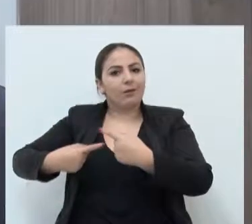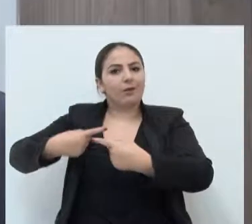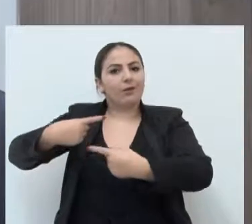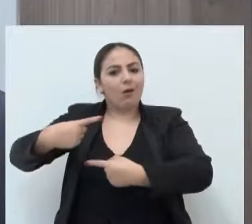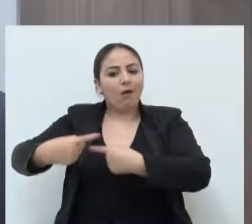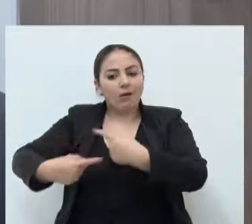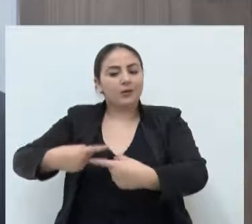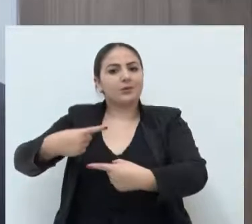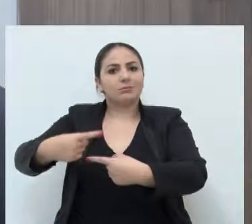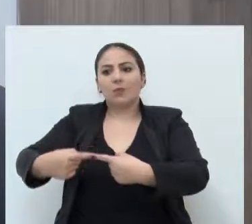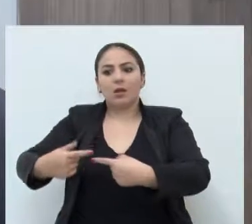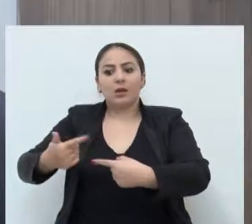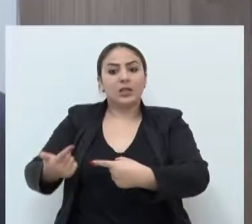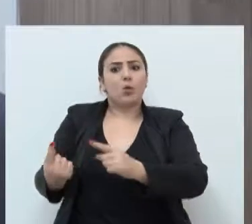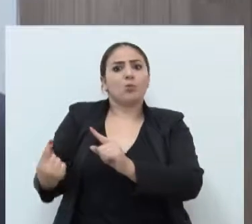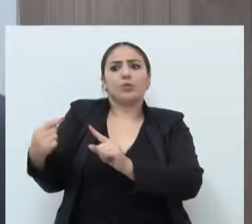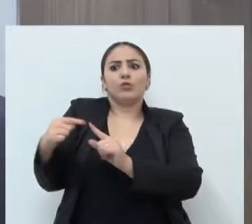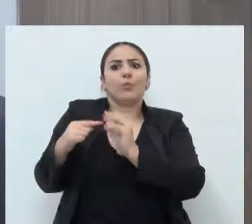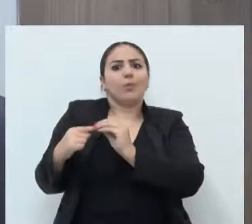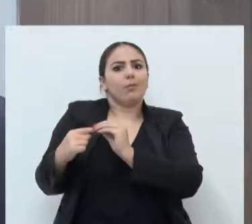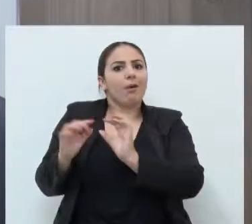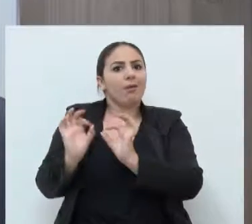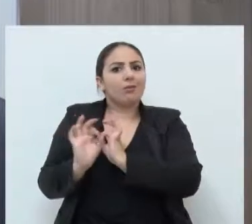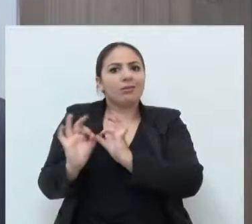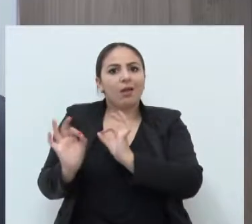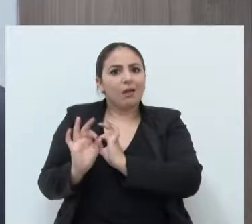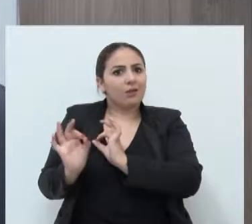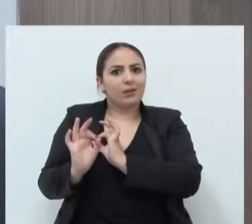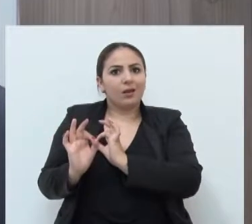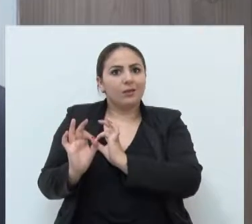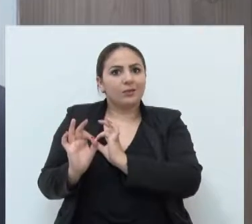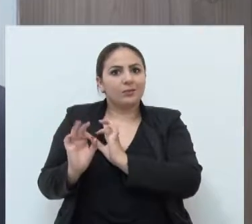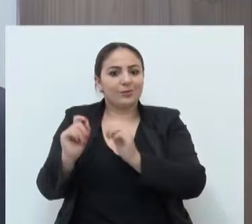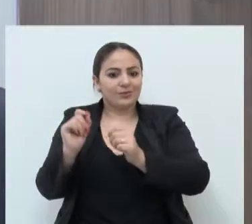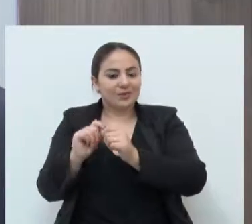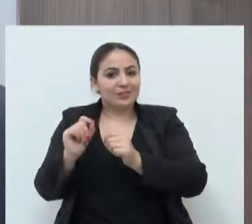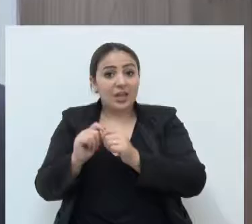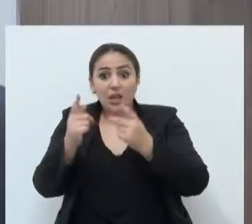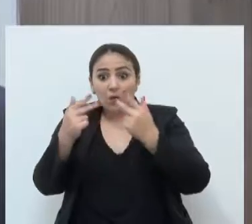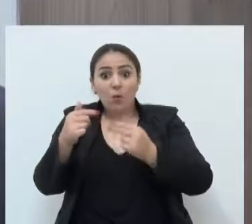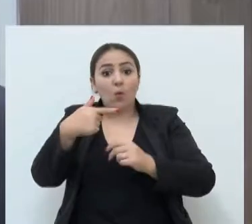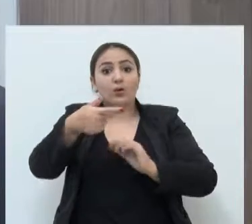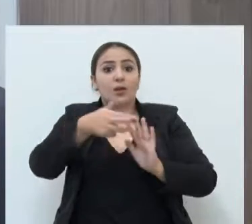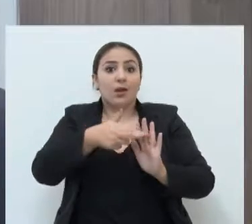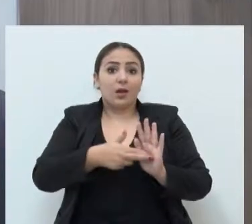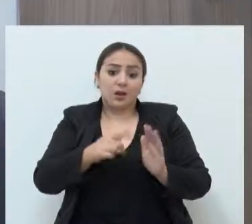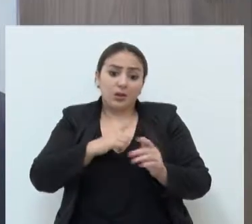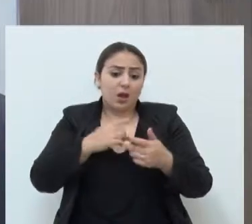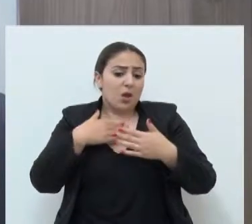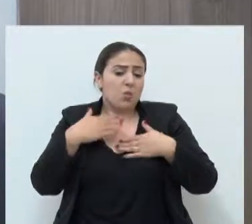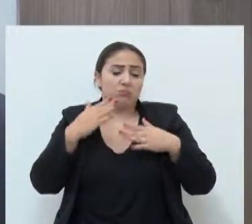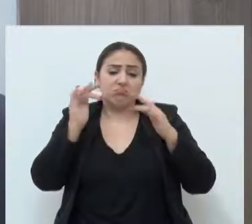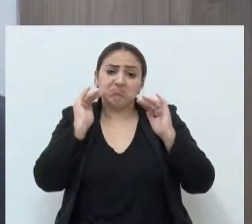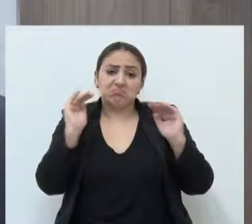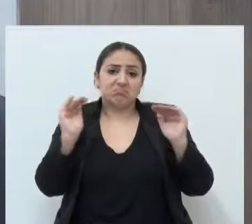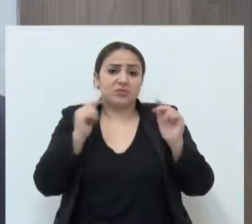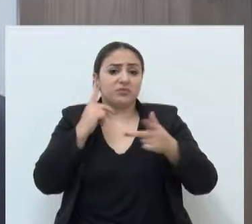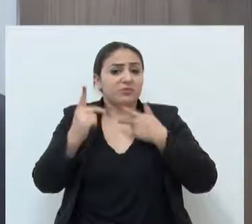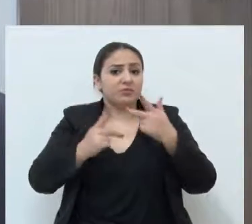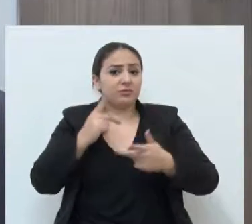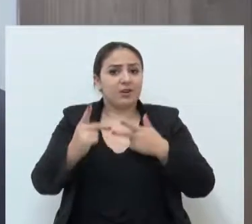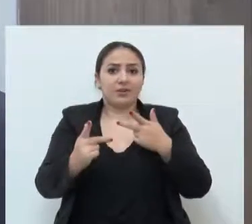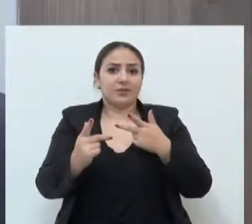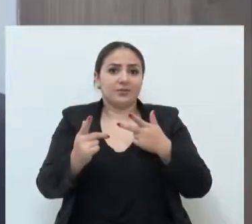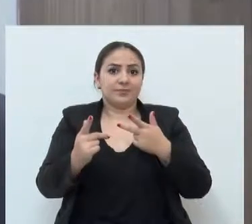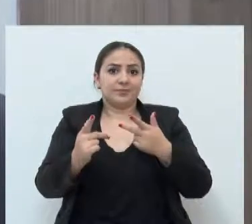e algumas coisas não têm a prioridade e o ritmo acelerado que outras normas têm. Então, eu sou muito tranquilo em